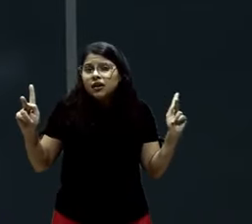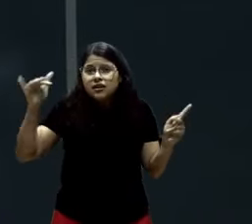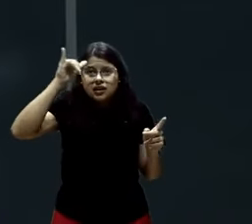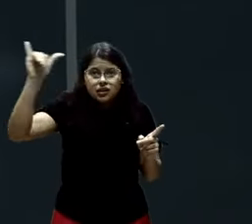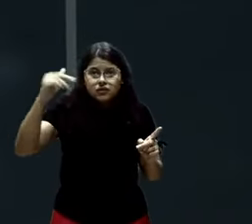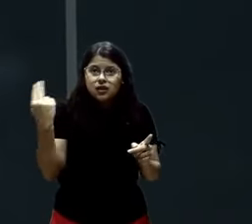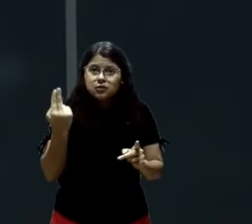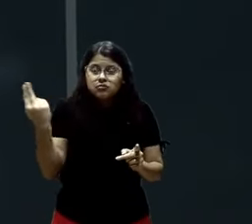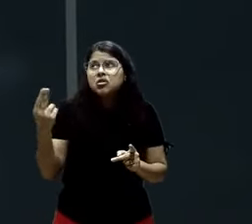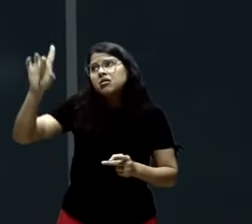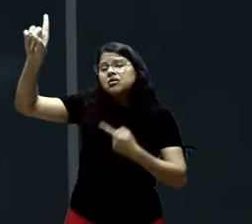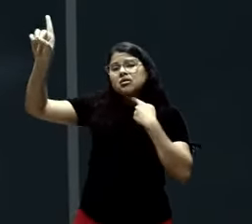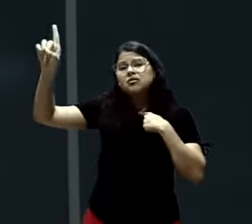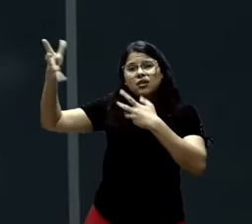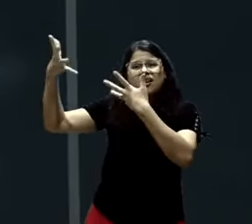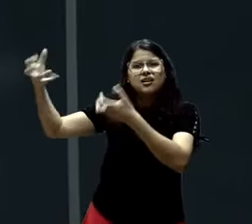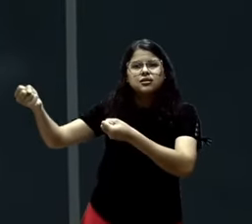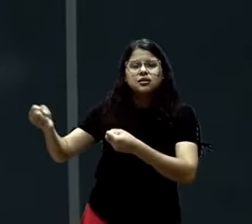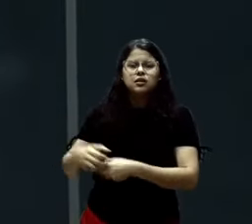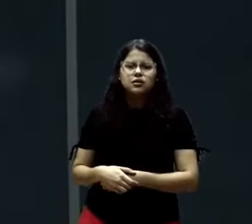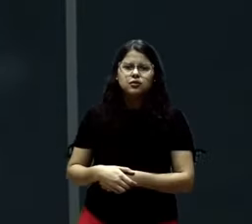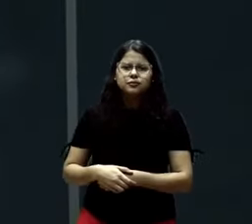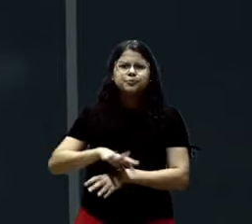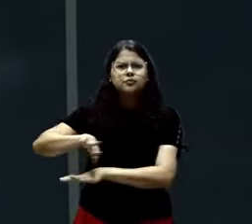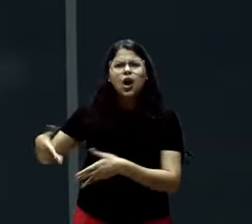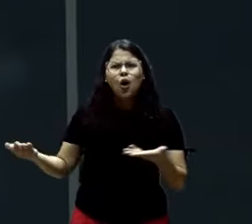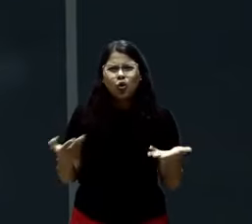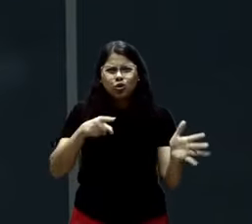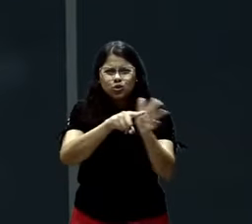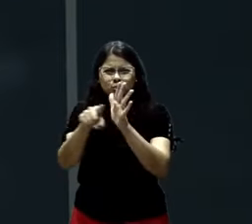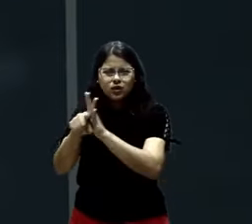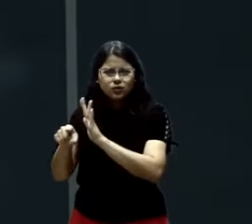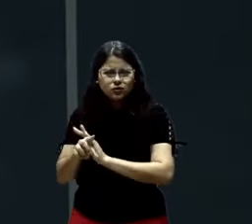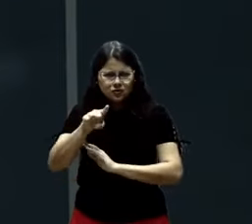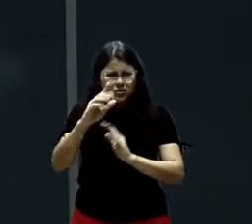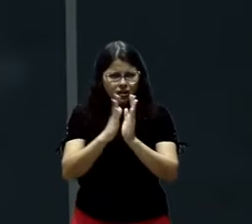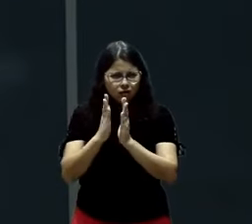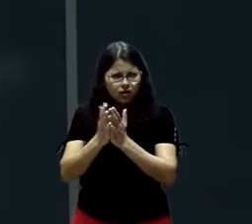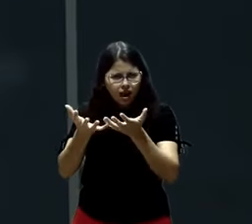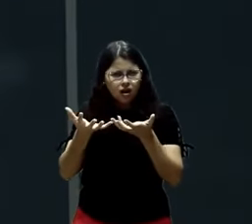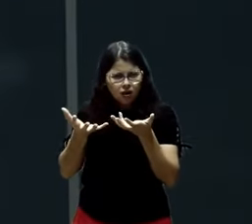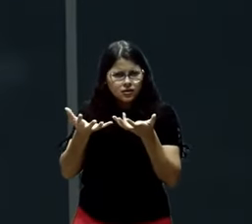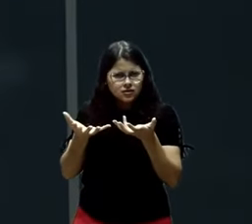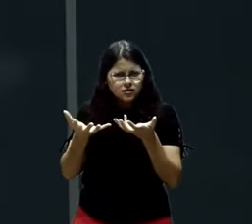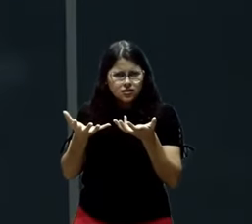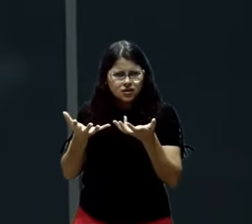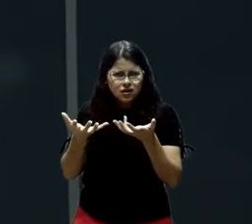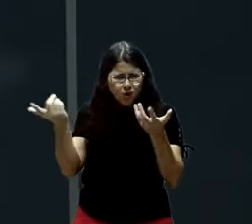vida. Será que você consegue dizer isso? Será que você consegue viver